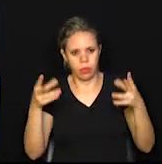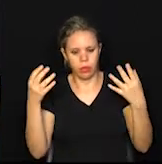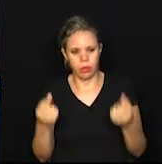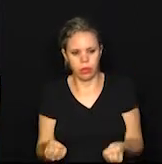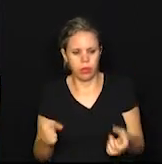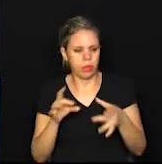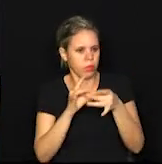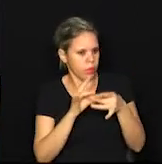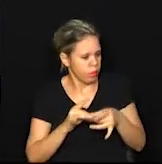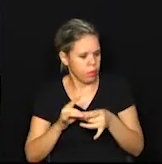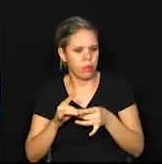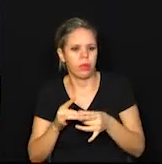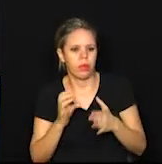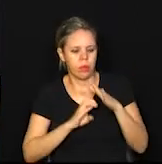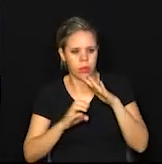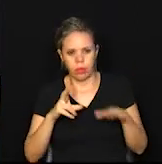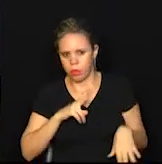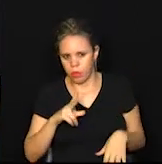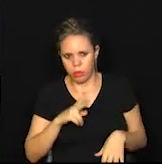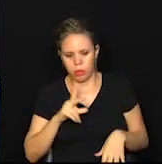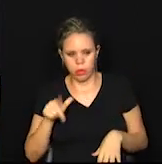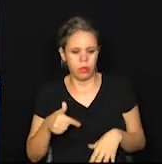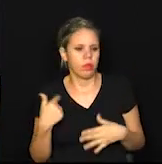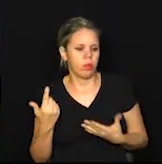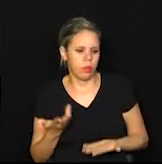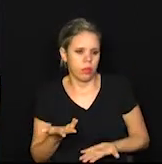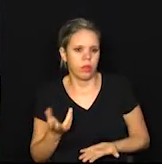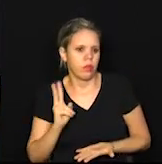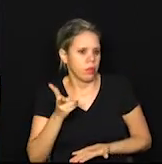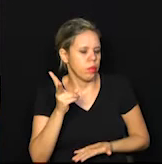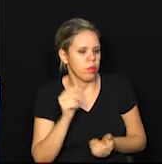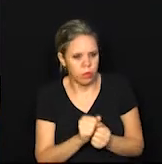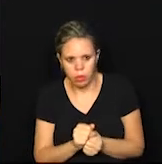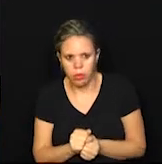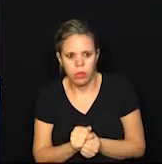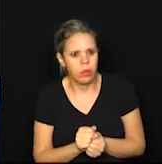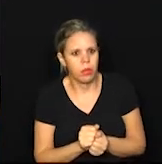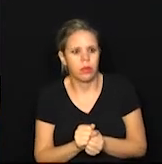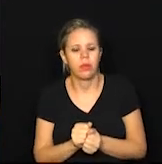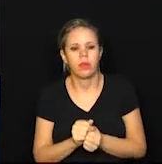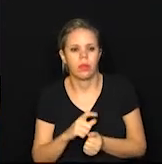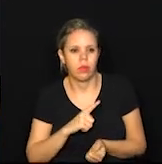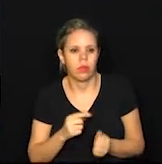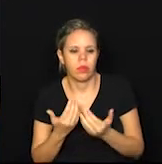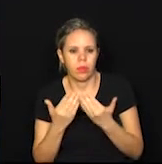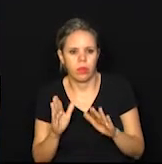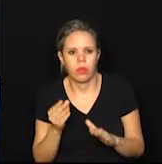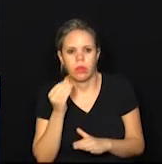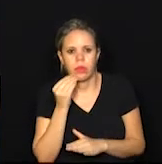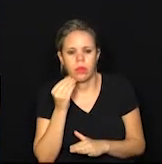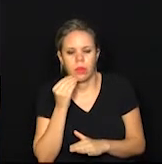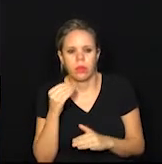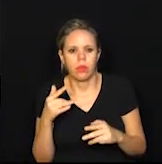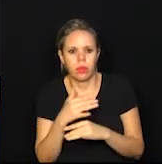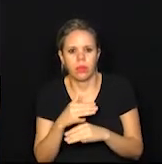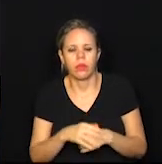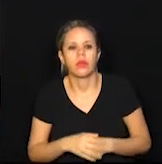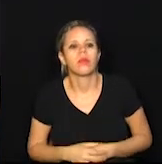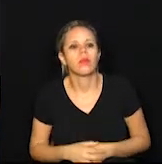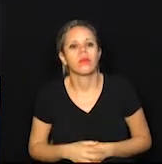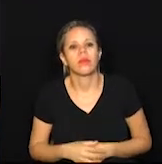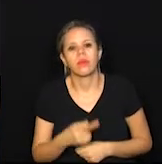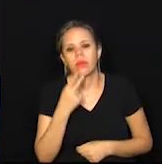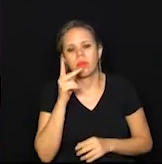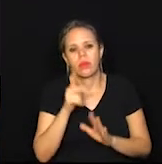parceria iniciativa privada, que isso é algo que a gente tem que sempre caminhar junto e sempre abre portas e tem grandes frutos. falar